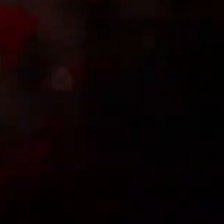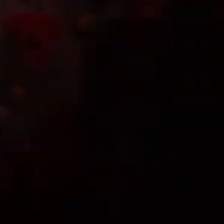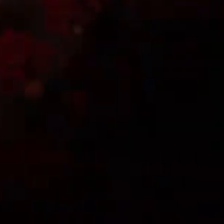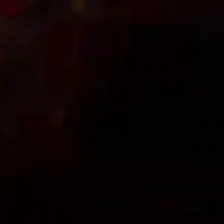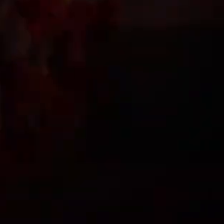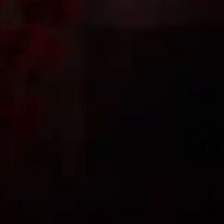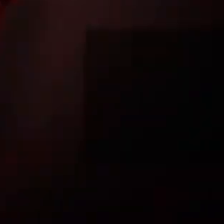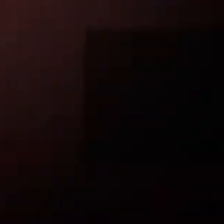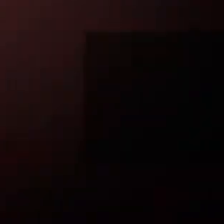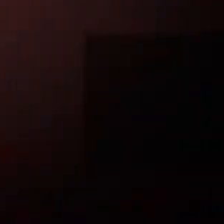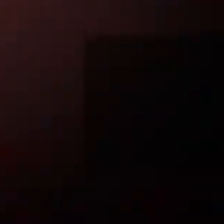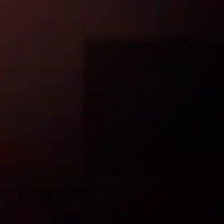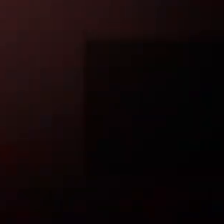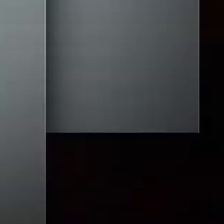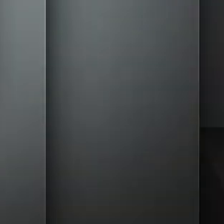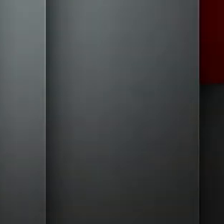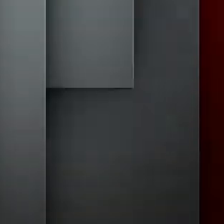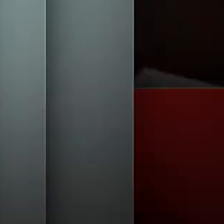Música